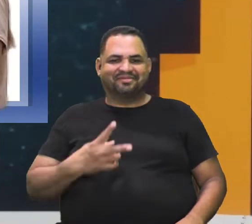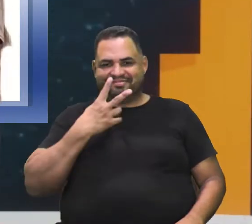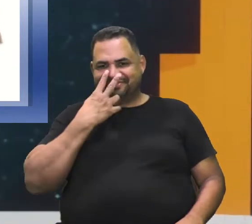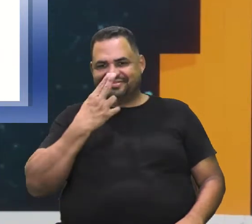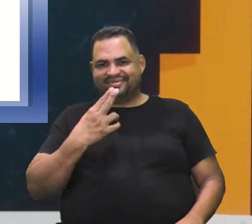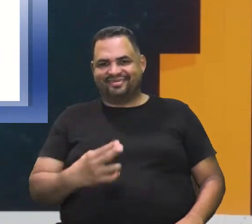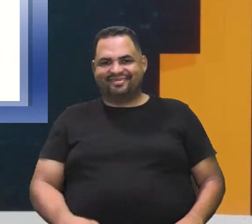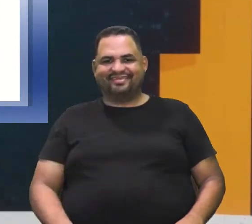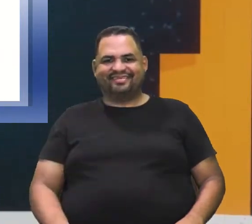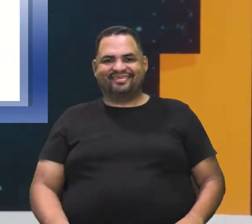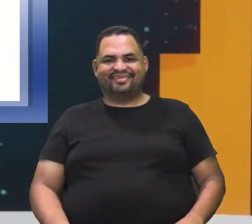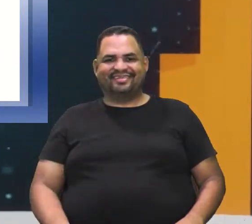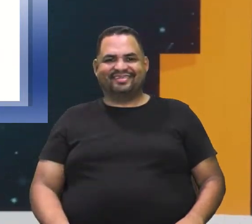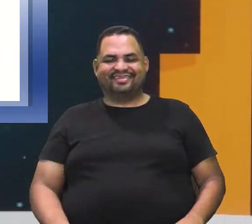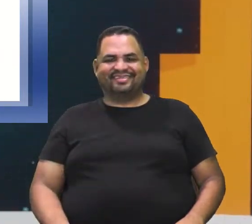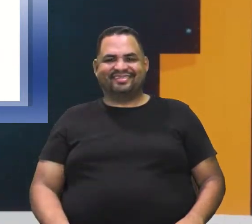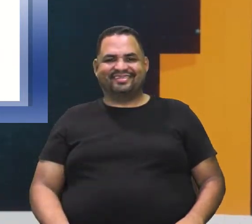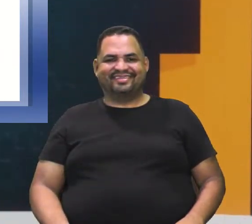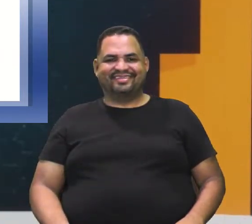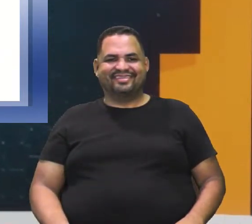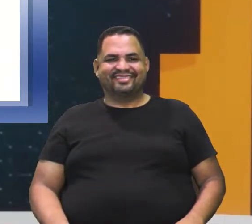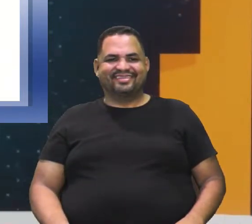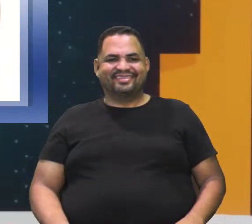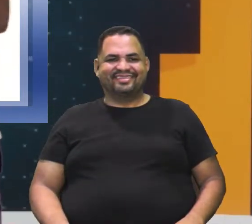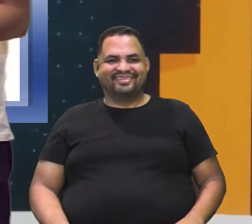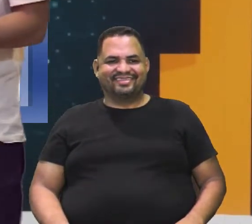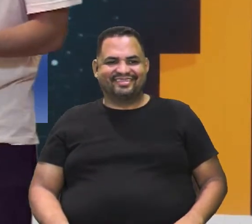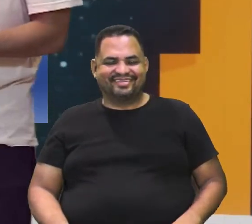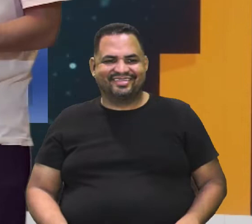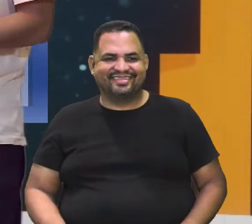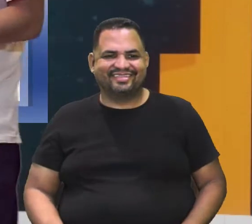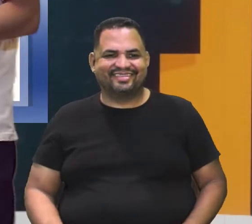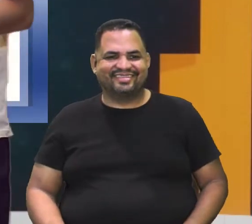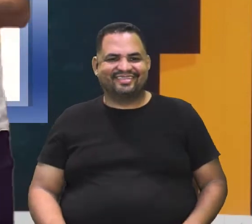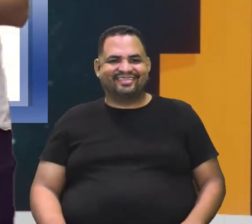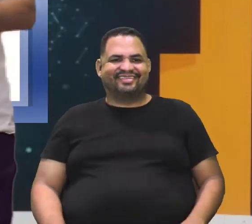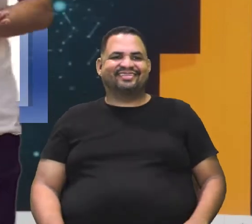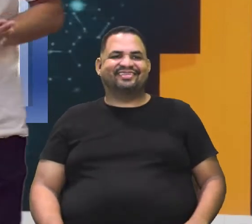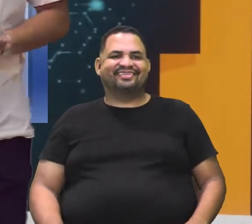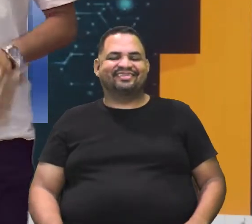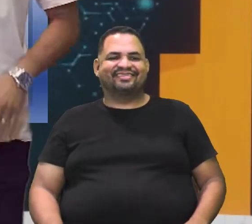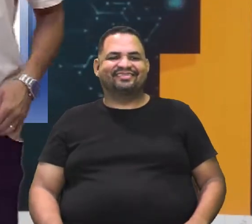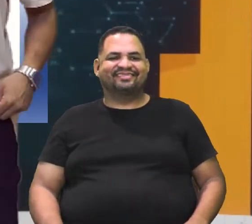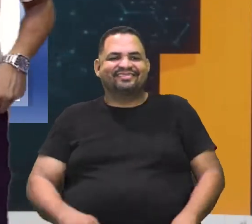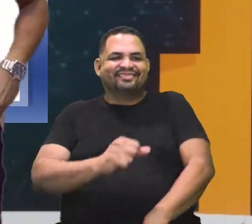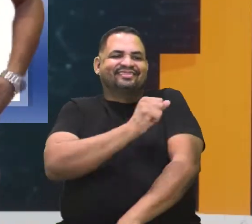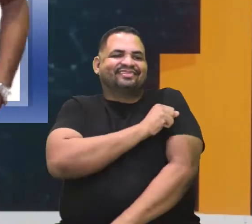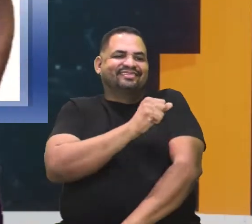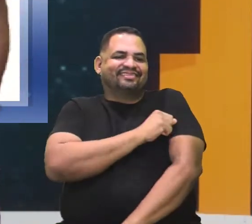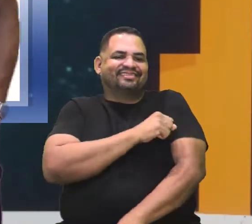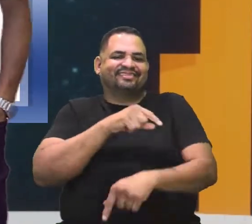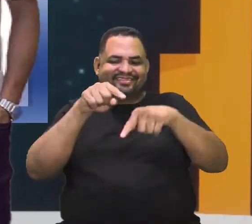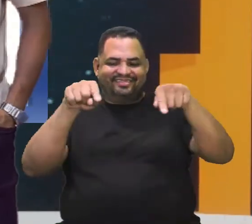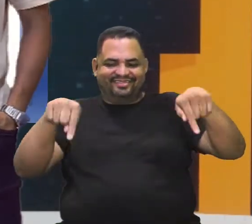Parece. Volta que eu não gostei, eu tô acostumada aqui, acostumada nesse cantinho. Então, os alunos na sala ficam desse jeito,